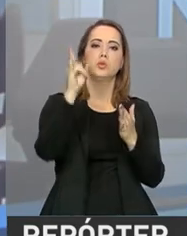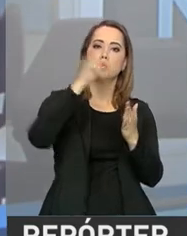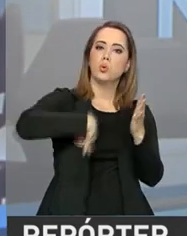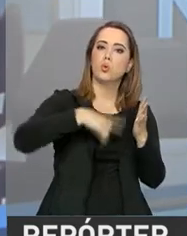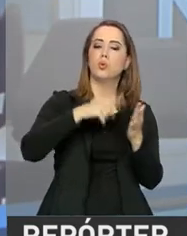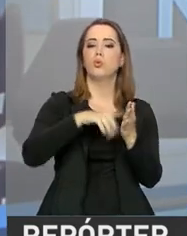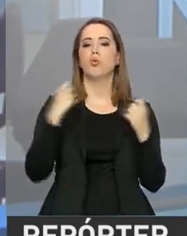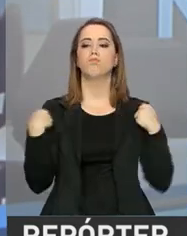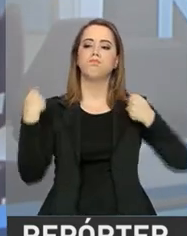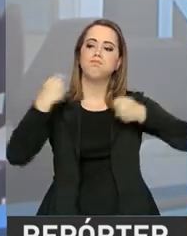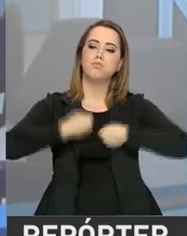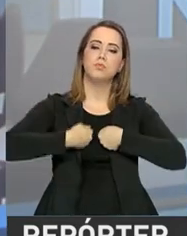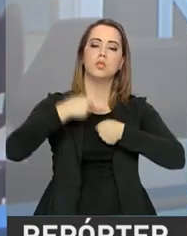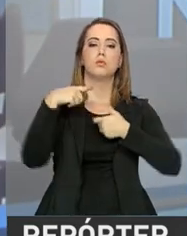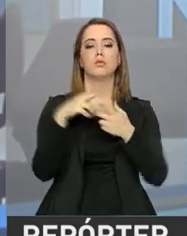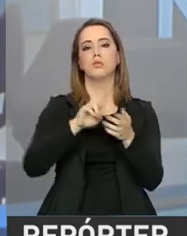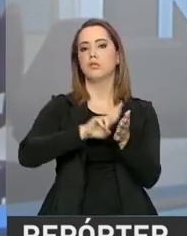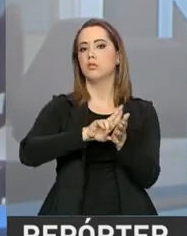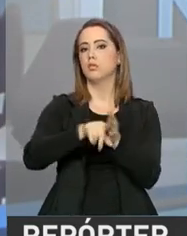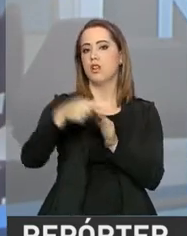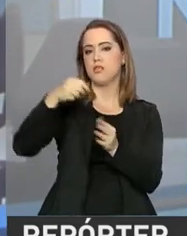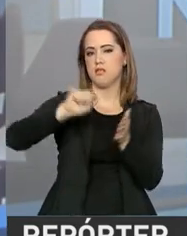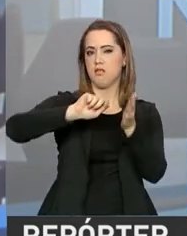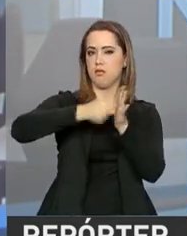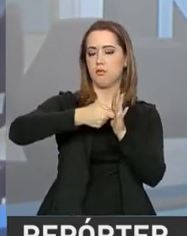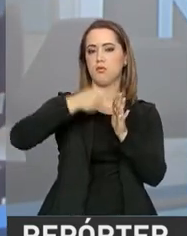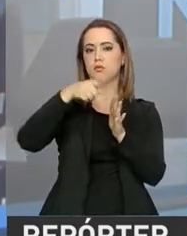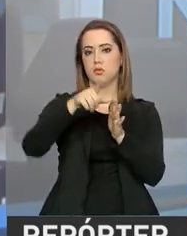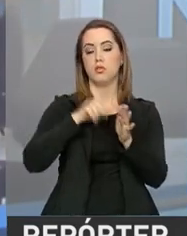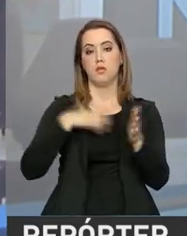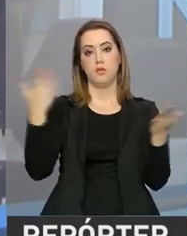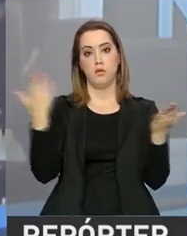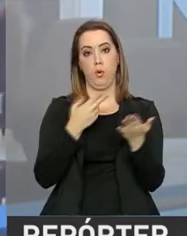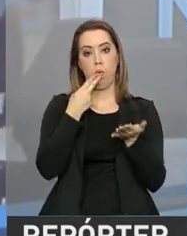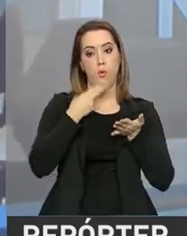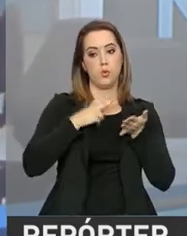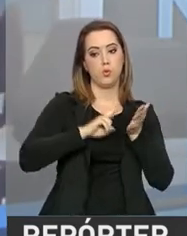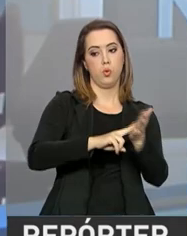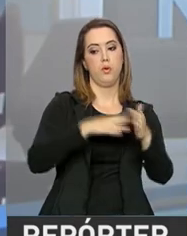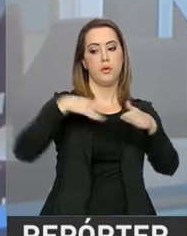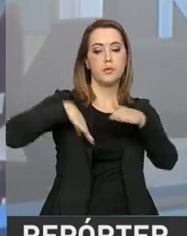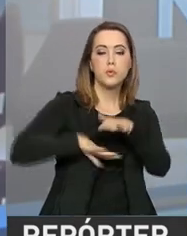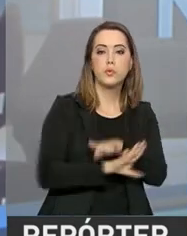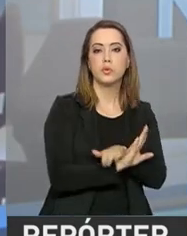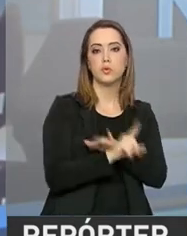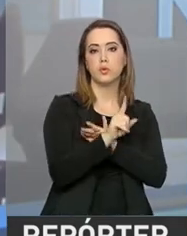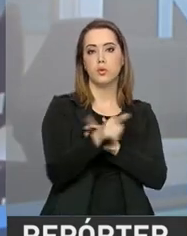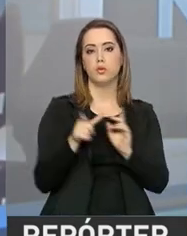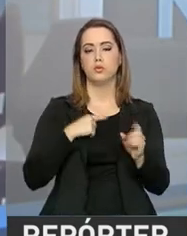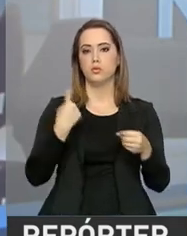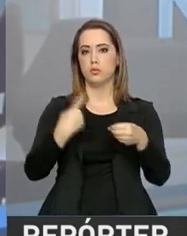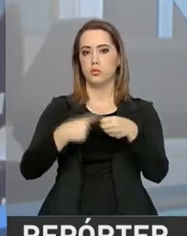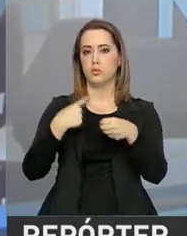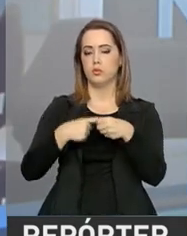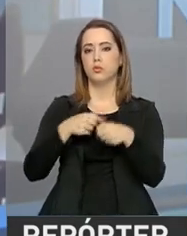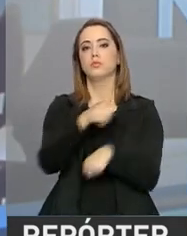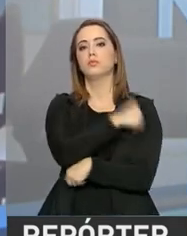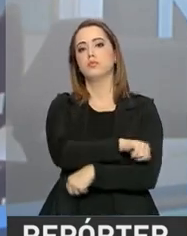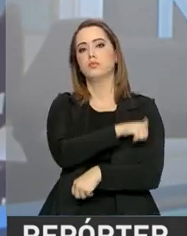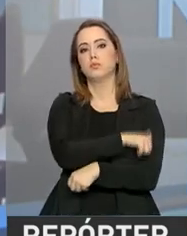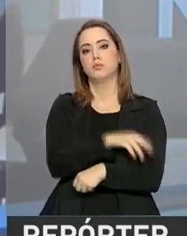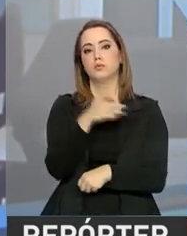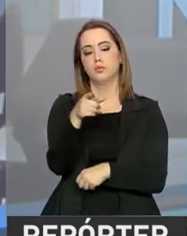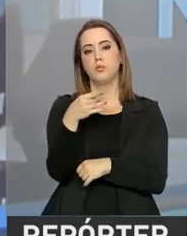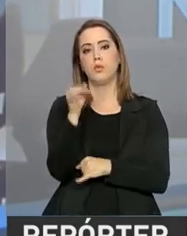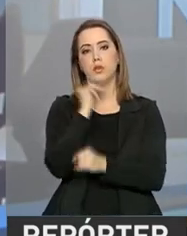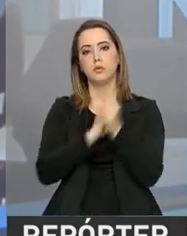carteiras e casacos. Os objetos estão nas agências centrais do Rio de Janeiro e das cidades onde tiveram as partidas de futebol.